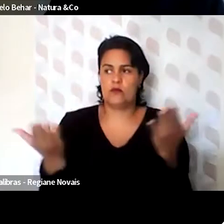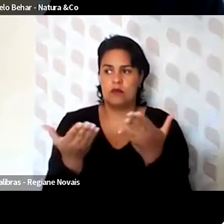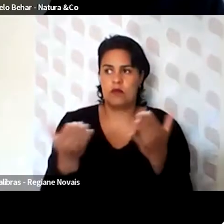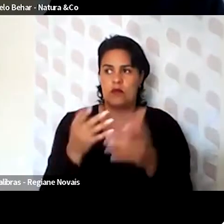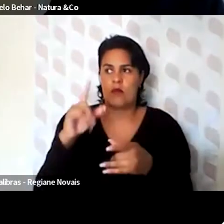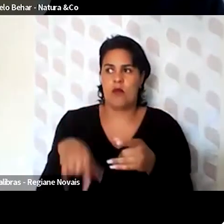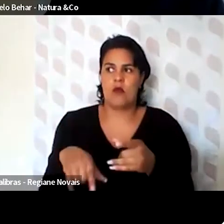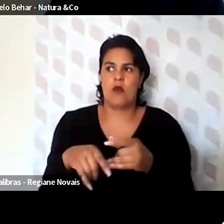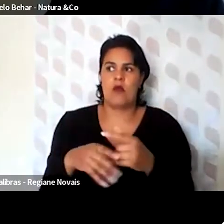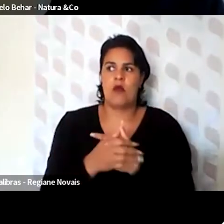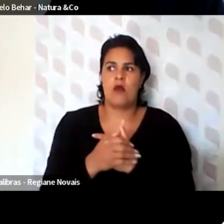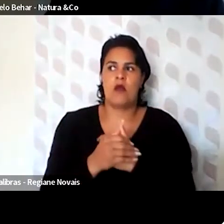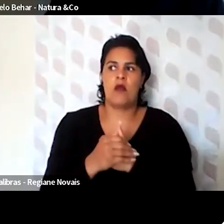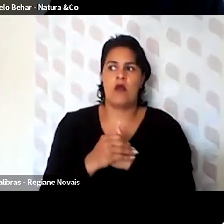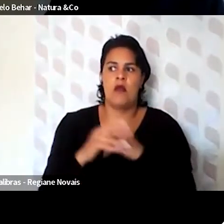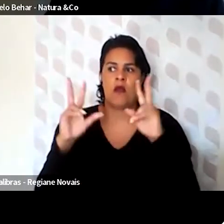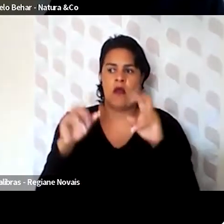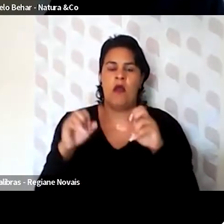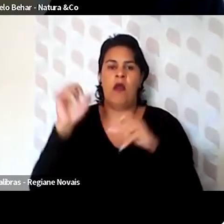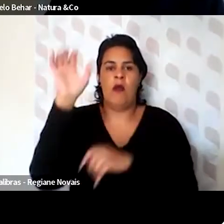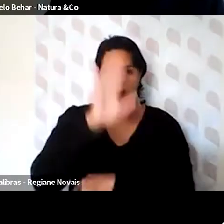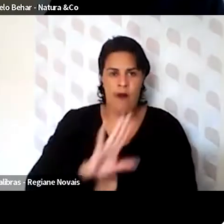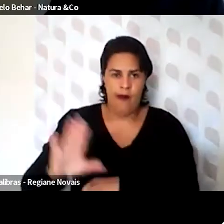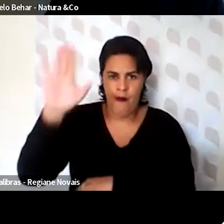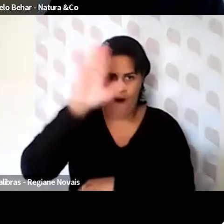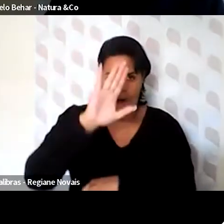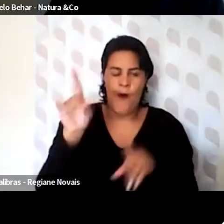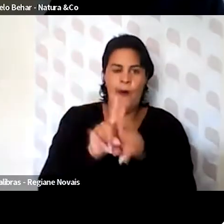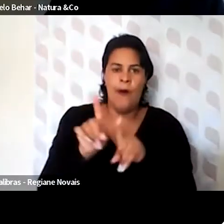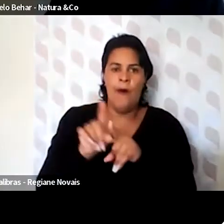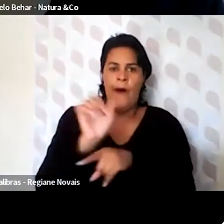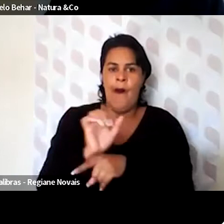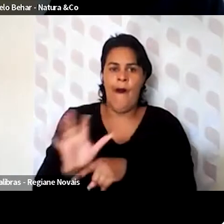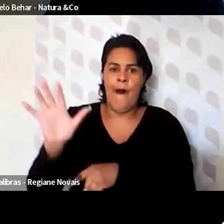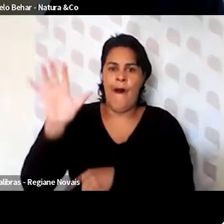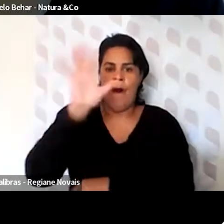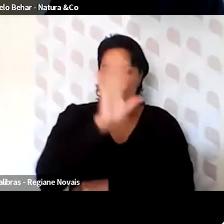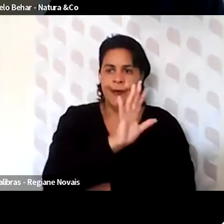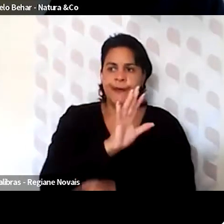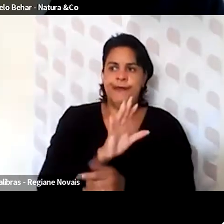nível nacional, mas também no nível estadual, e vamos ter...